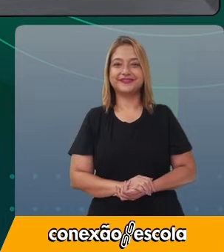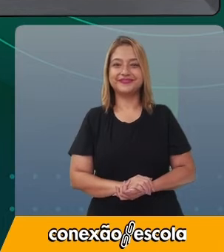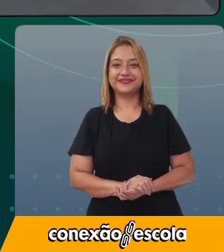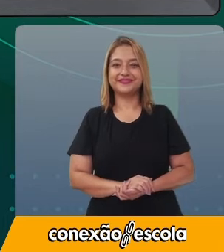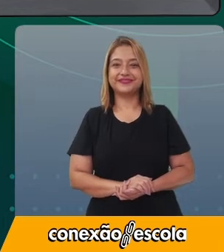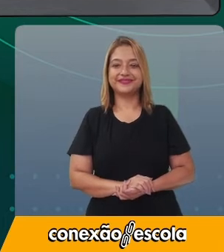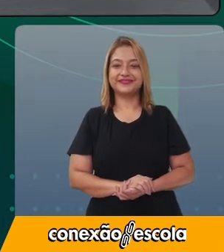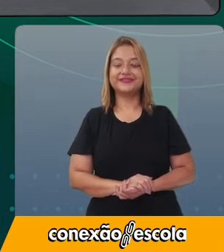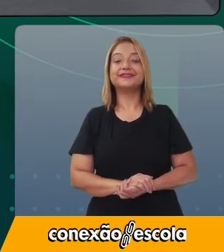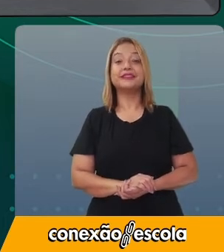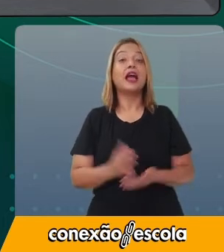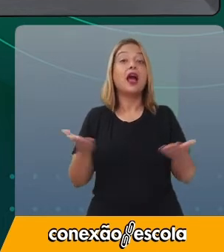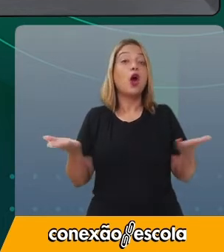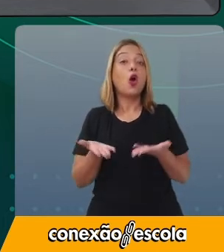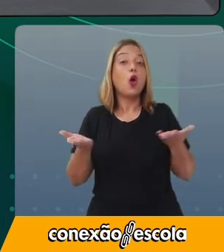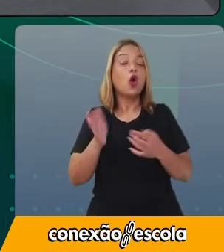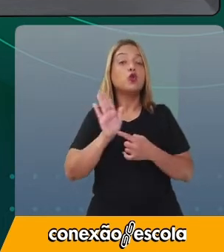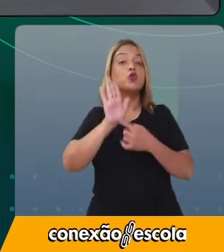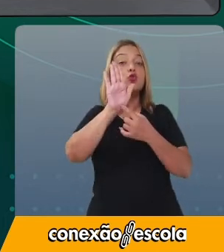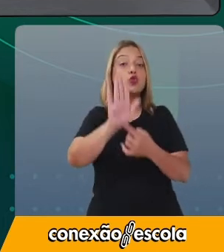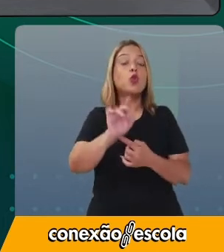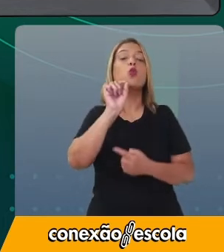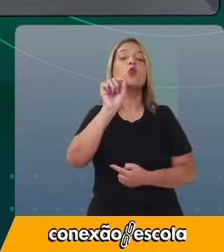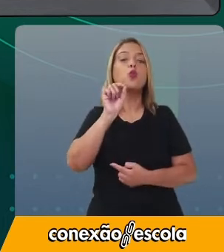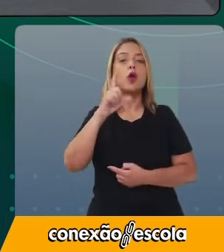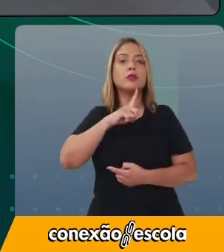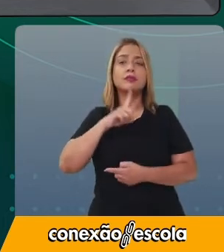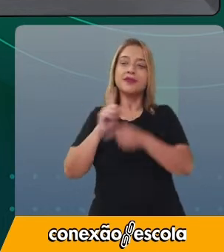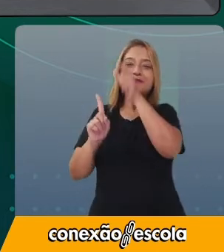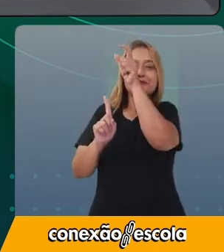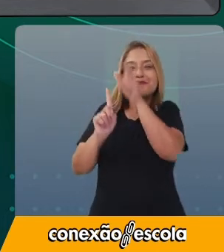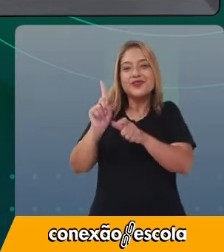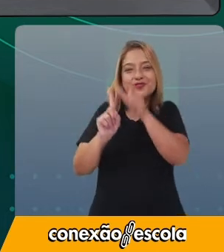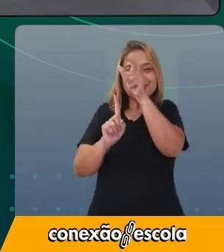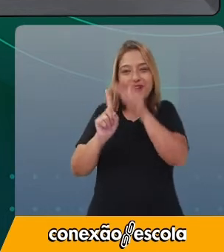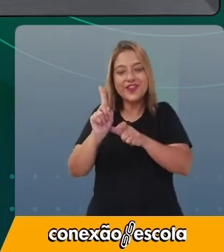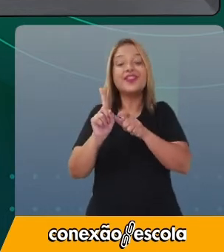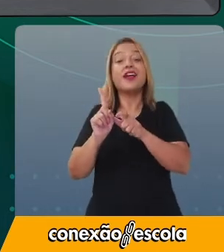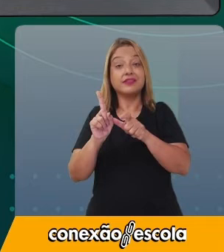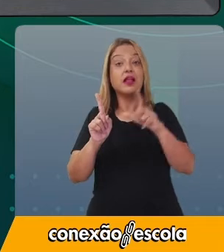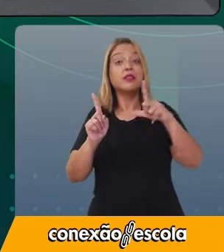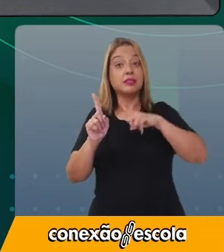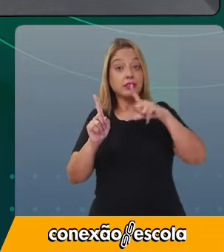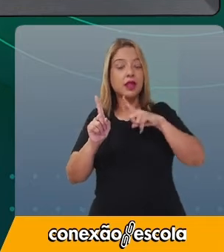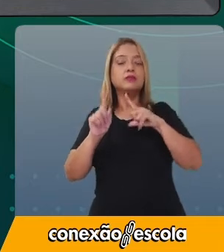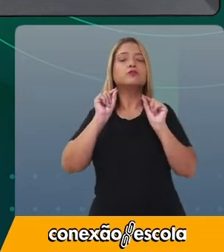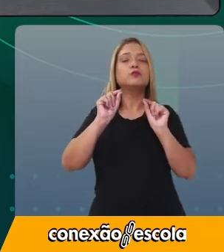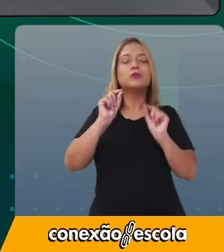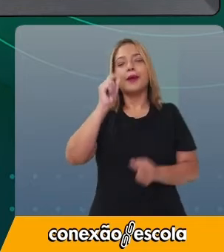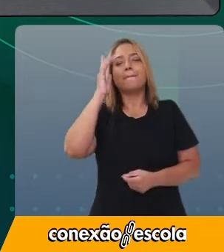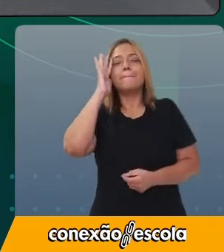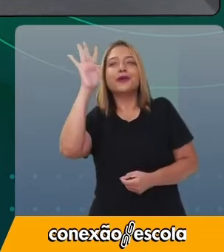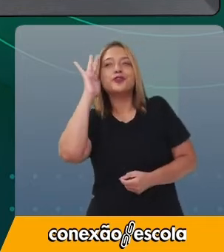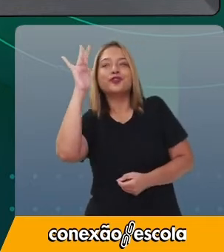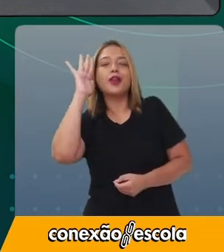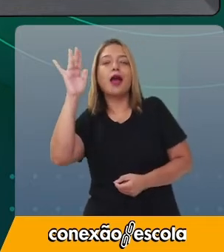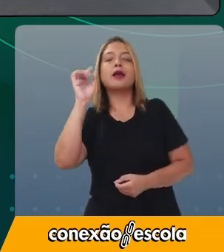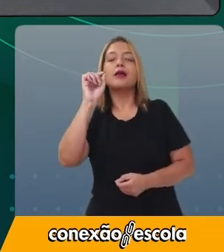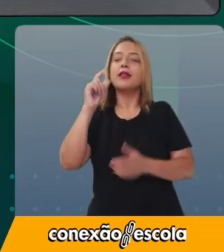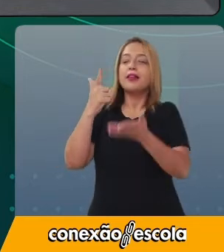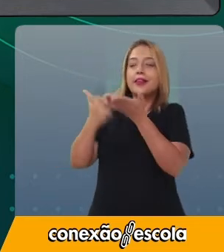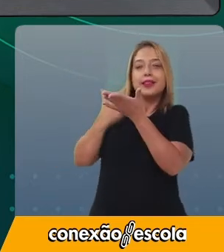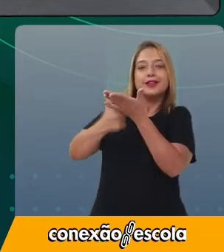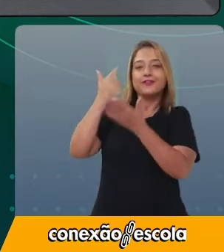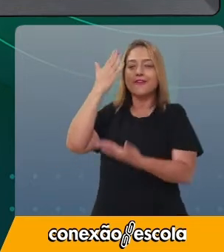E eu trouxe alguns personagens que vivem nesse imaginário dos clássicos